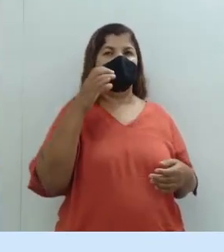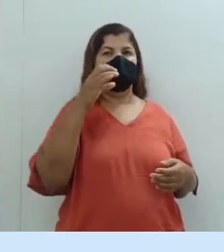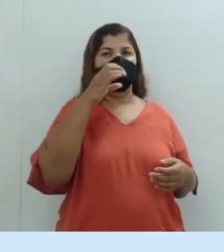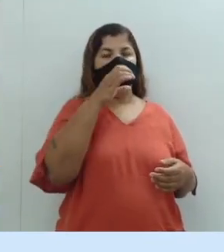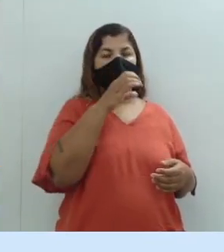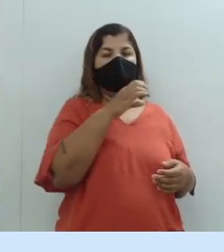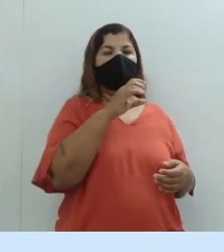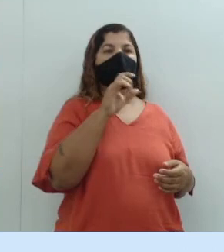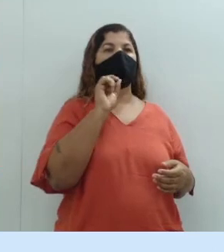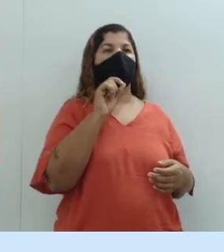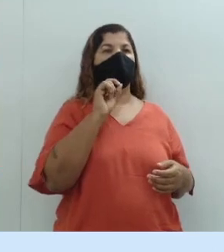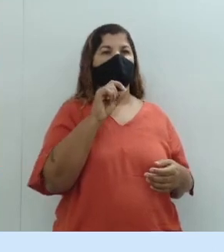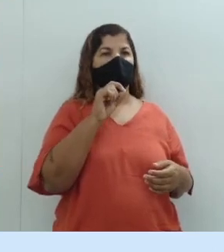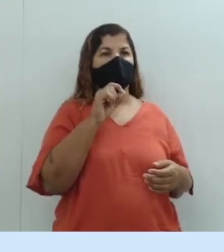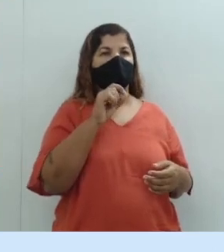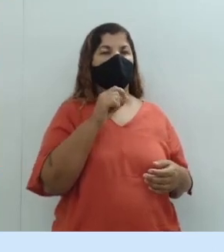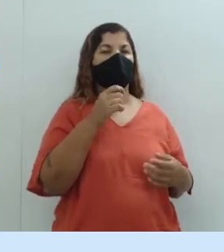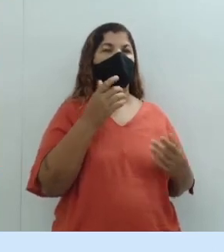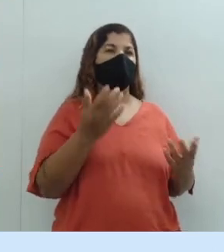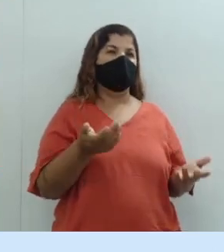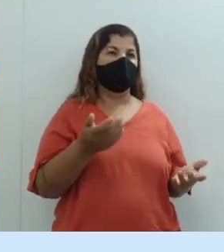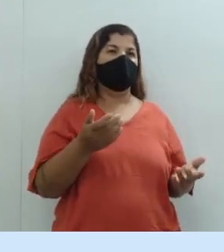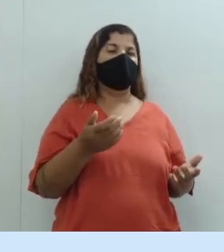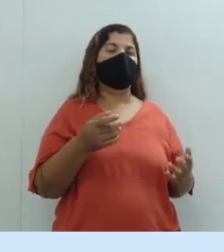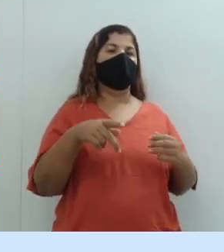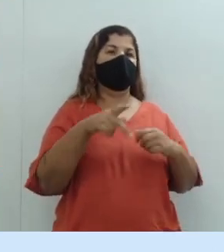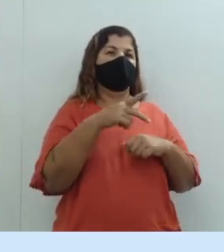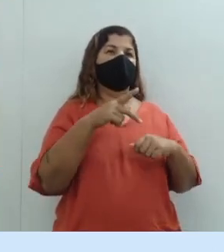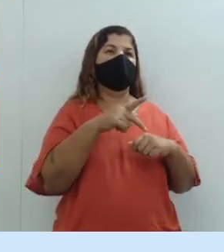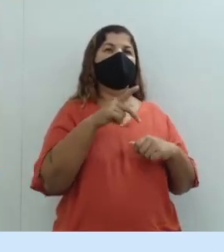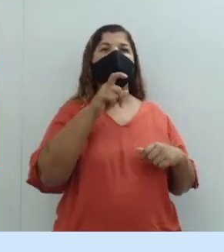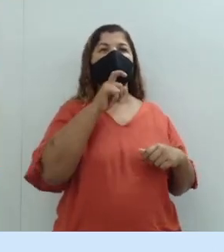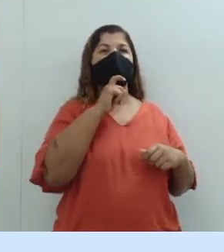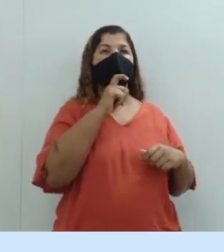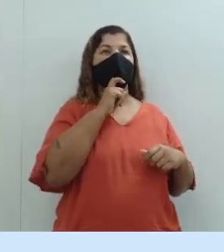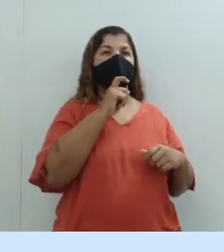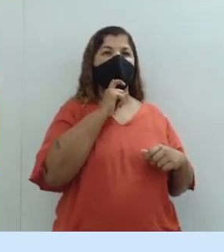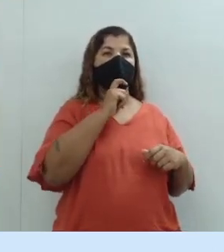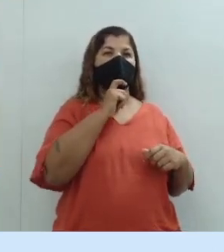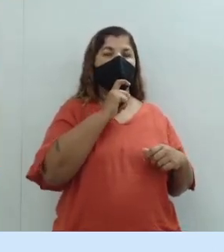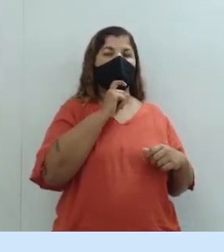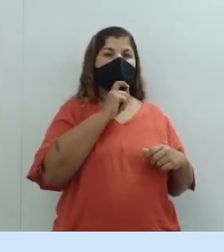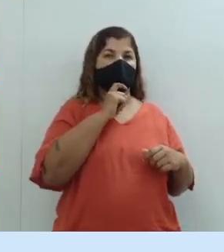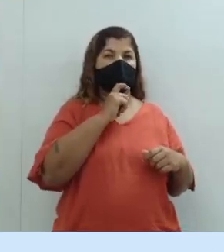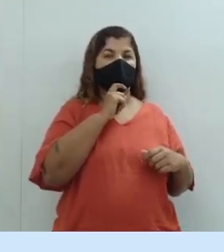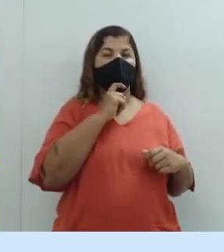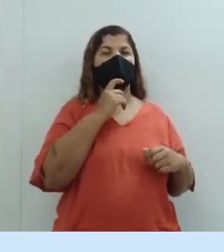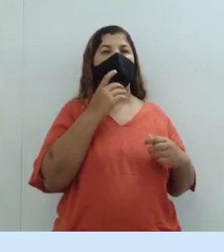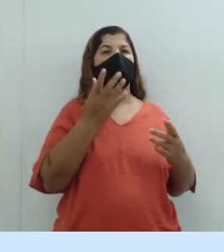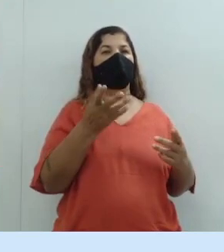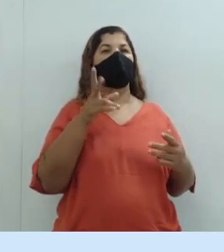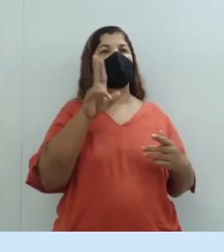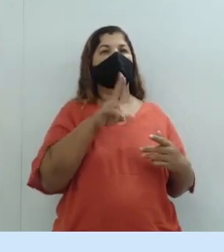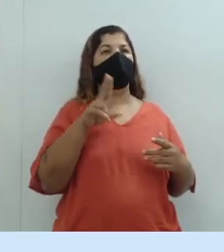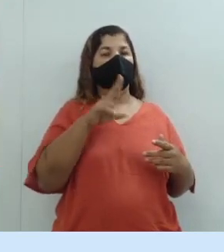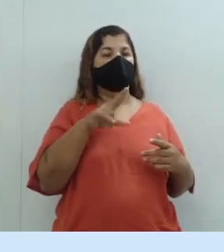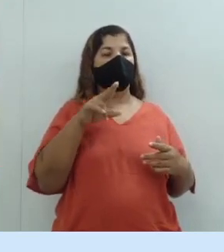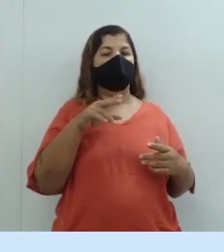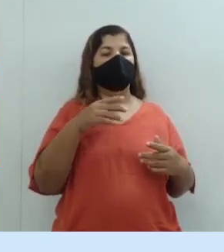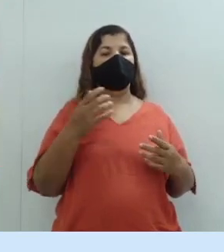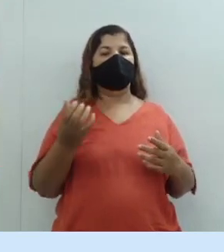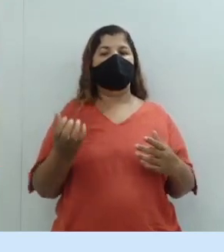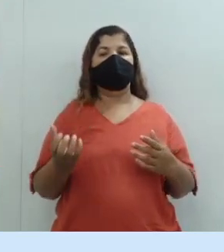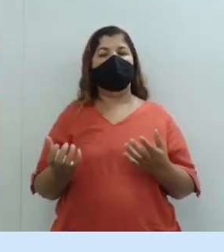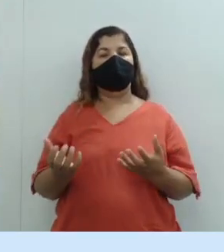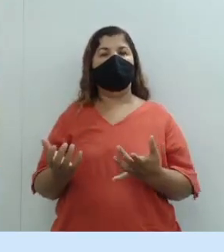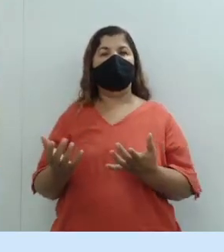nome já diz, é aquecer. Então, em países que são frios, que nevam, menos 30 graus, por exemplo, é interessante você ter um aquecedor dentro de